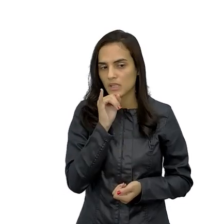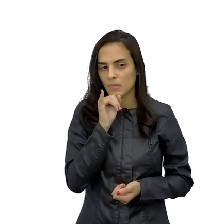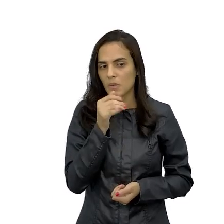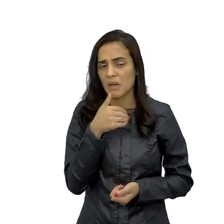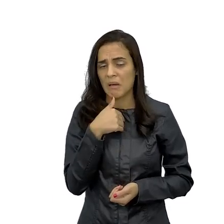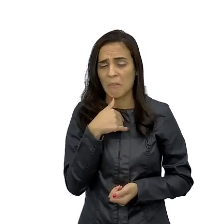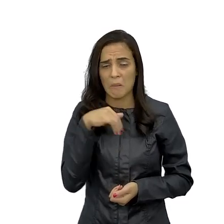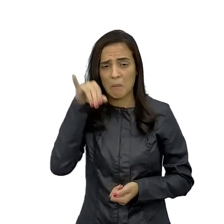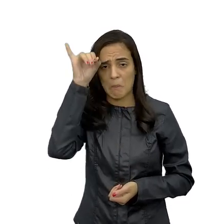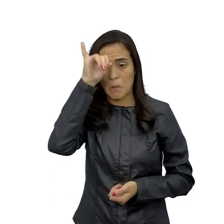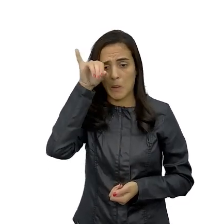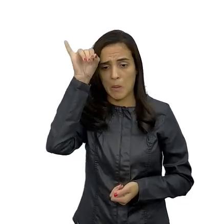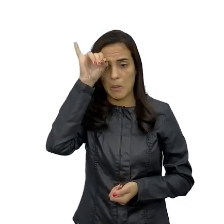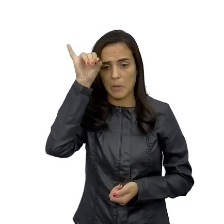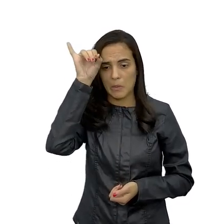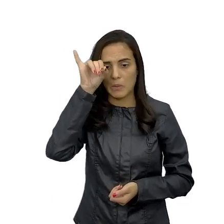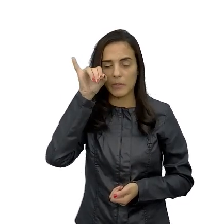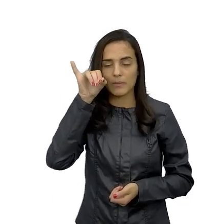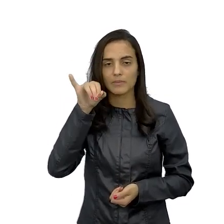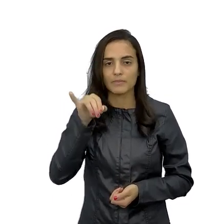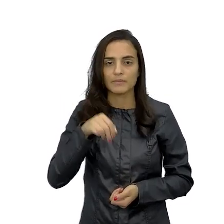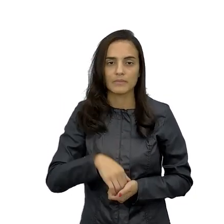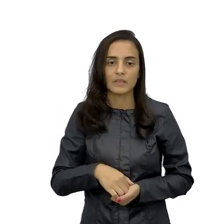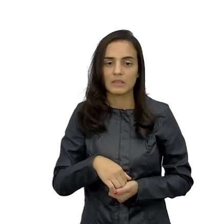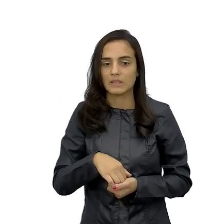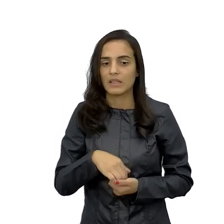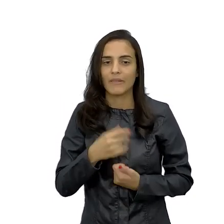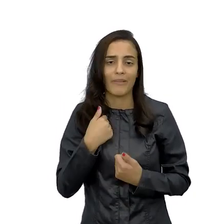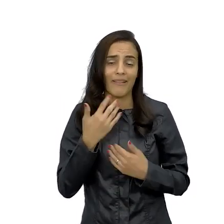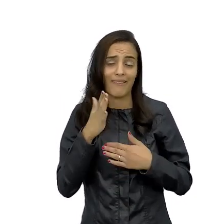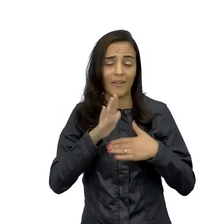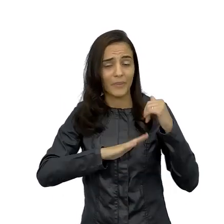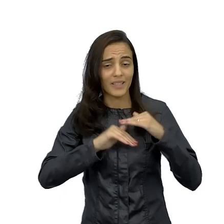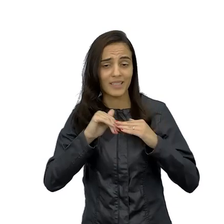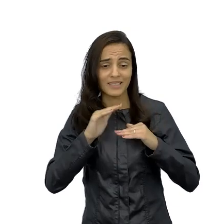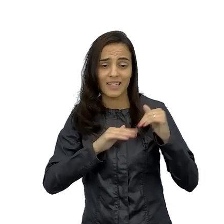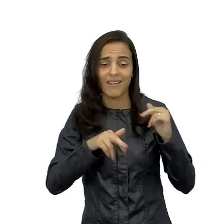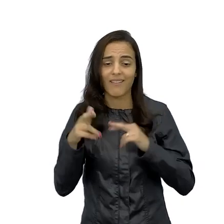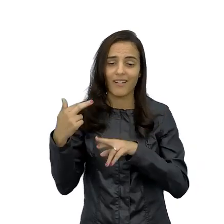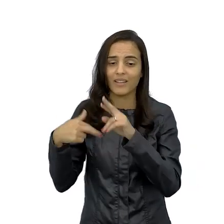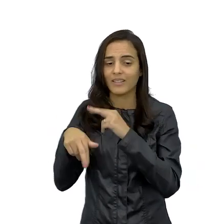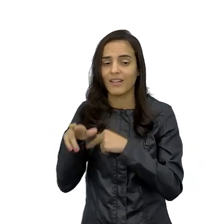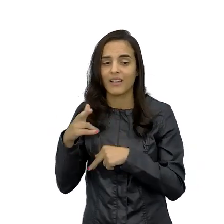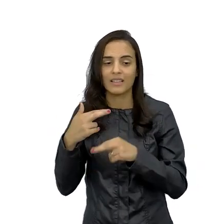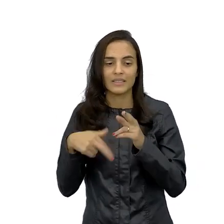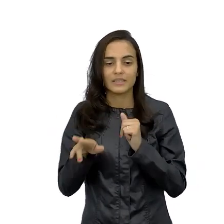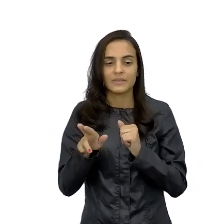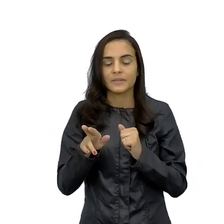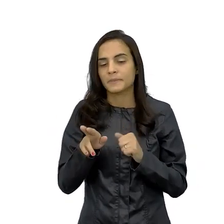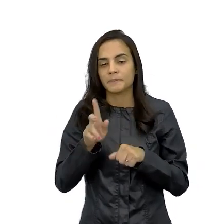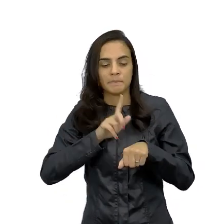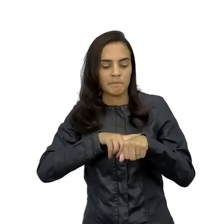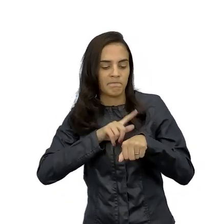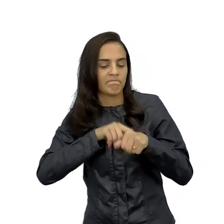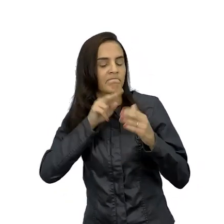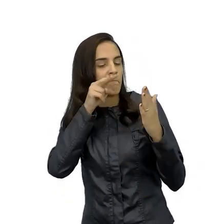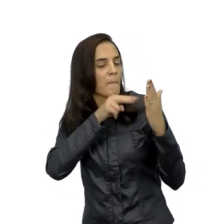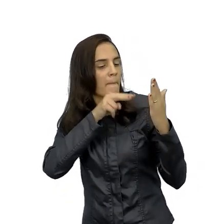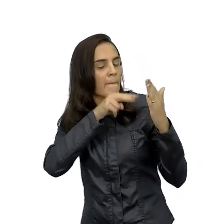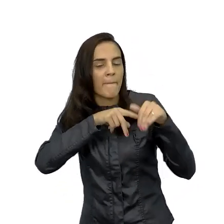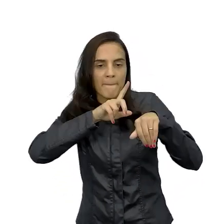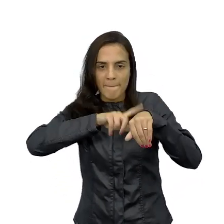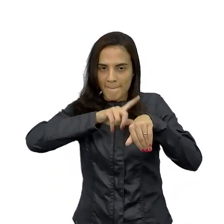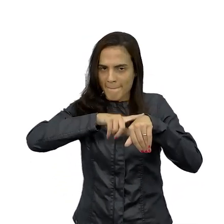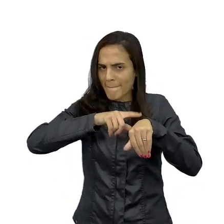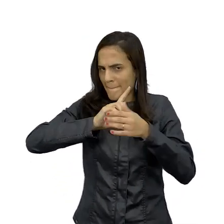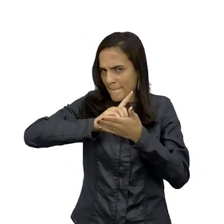tão bobinha, professora Suzete, uma habilidade relacionada com as unidades de tempo, leitura de horas em